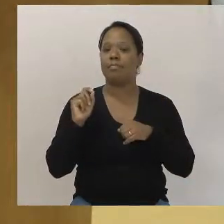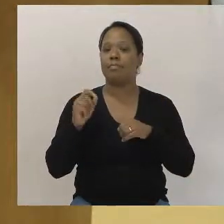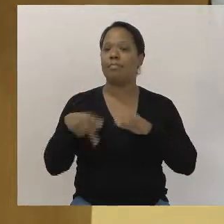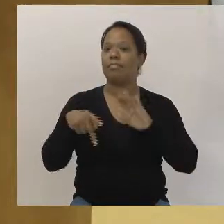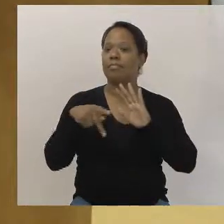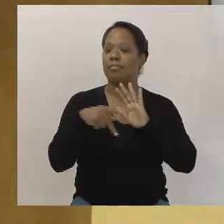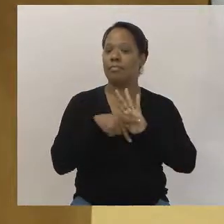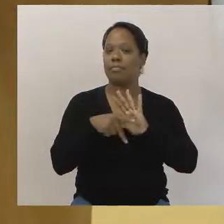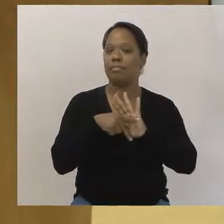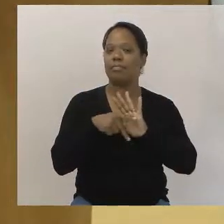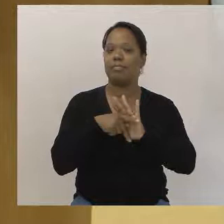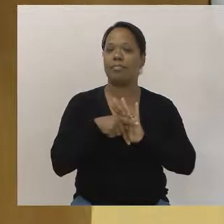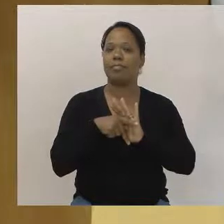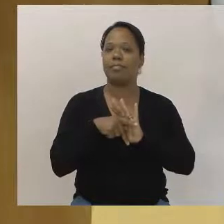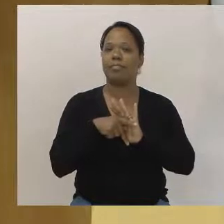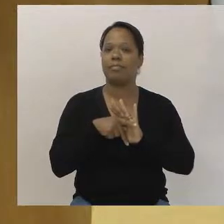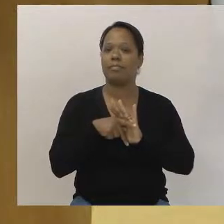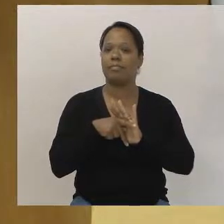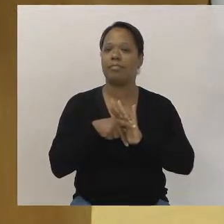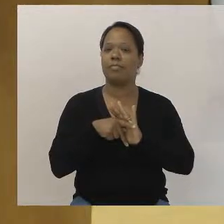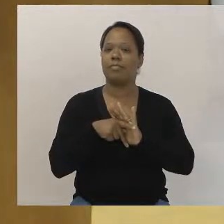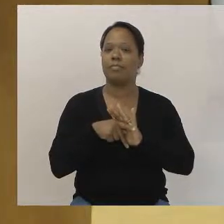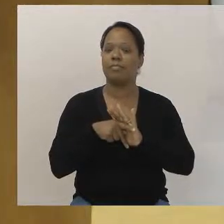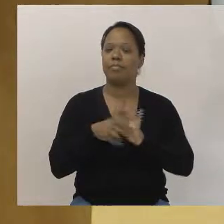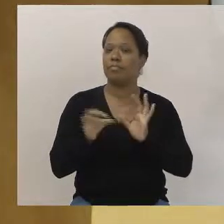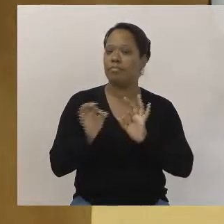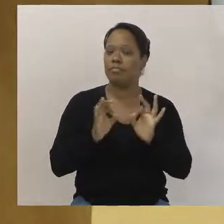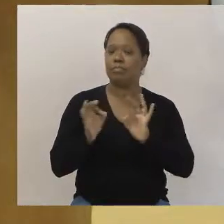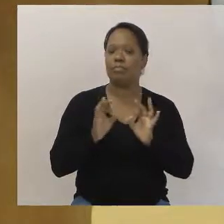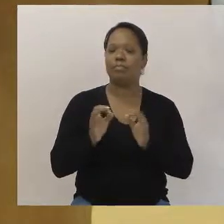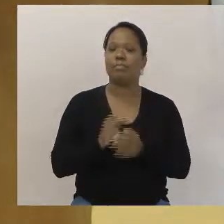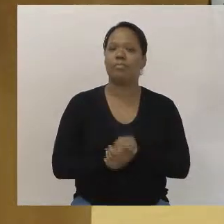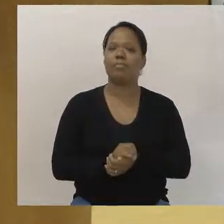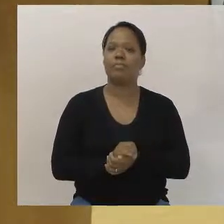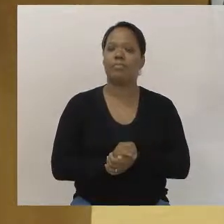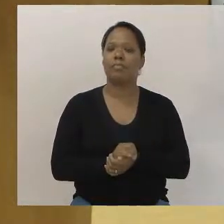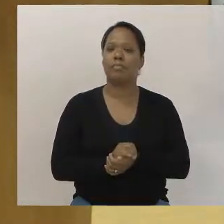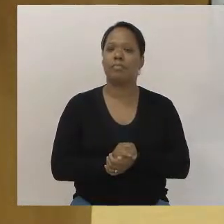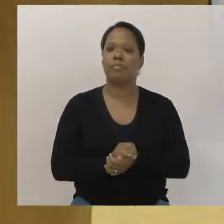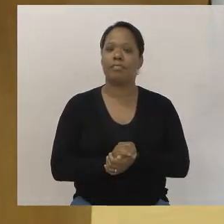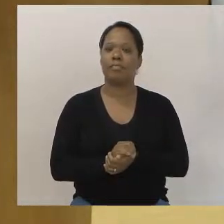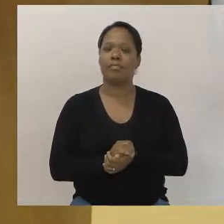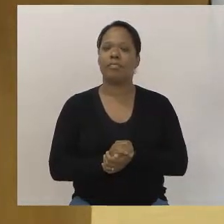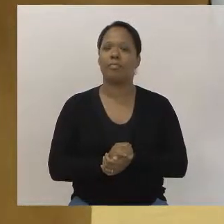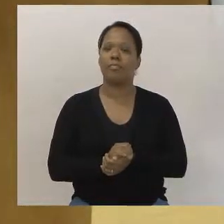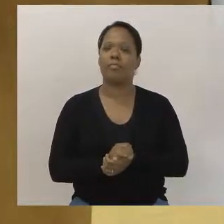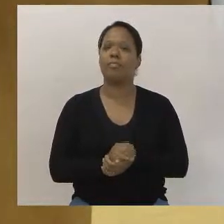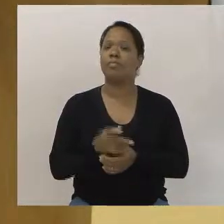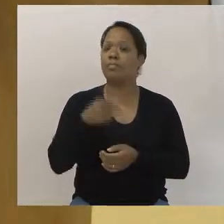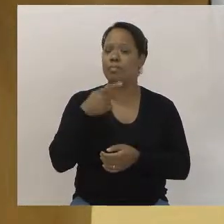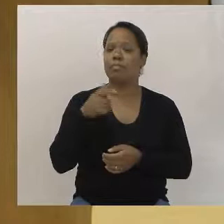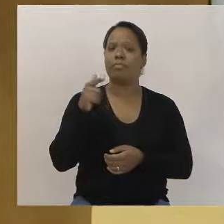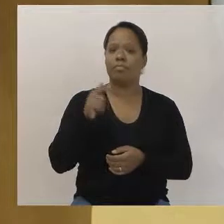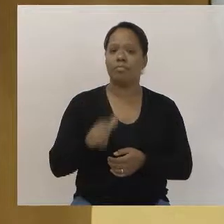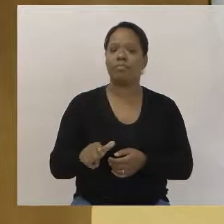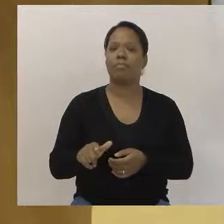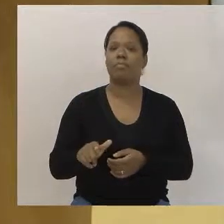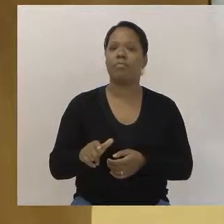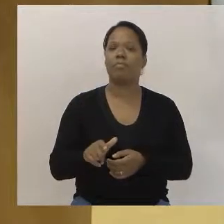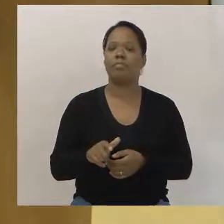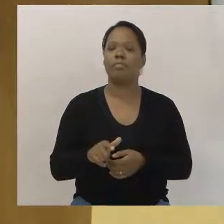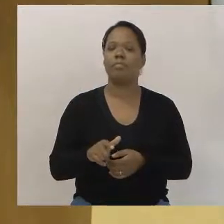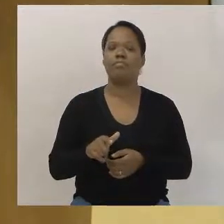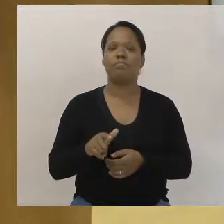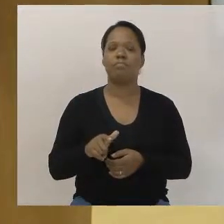projetos estruturantes nós precisamos projetos estruturantes e fazer e e assim eu volto a falar dessa